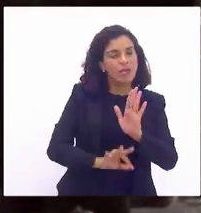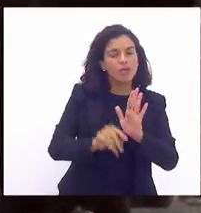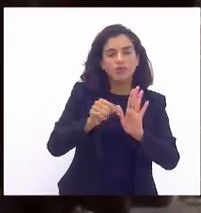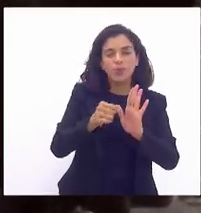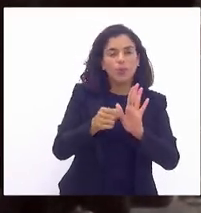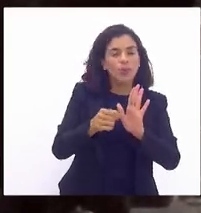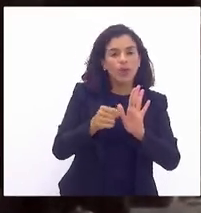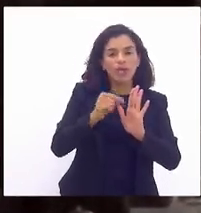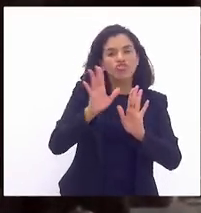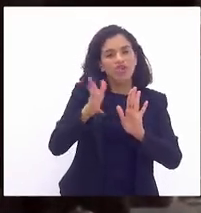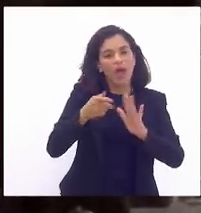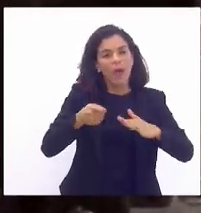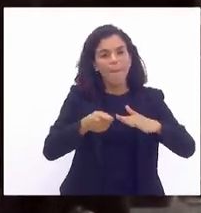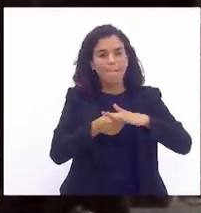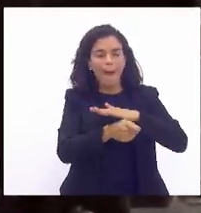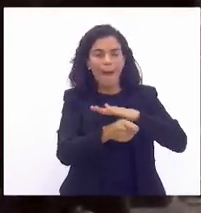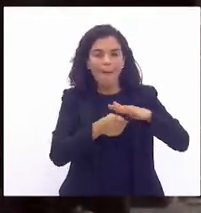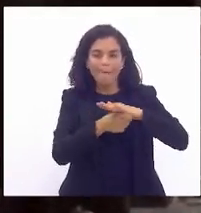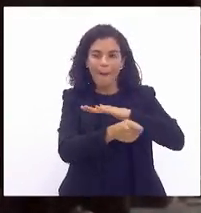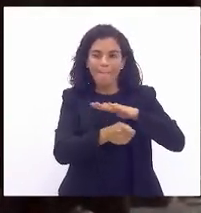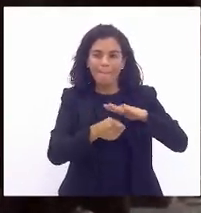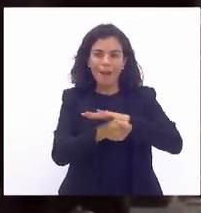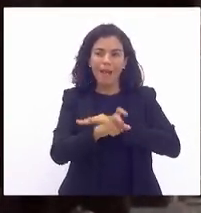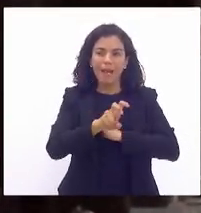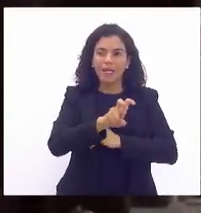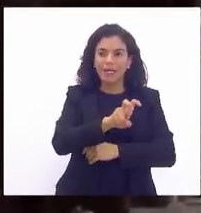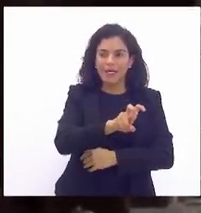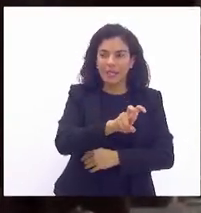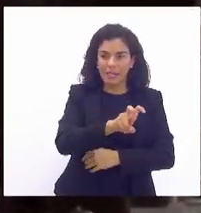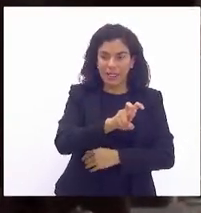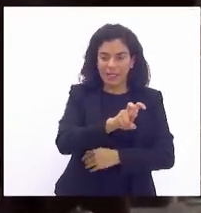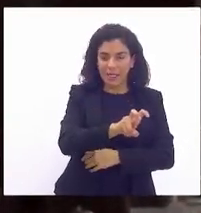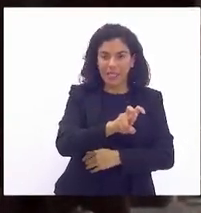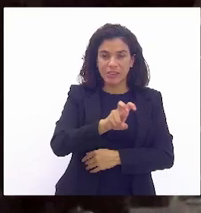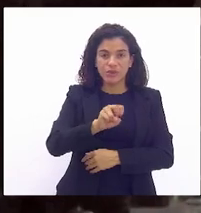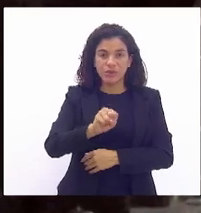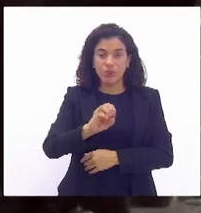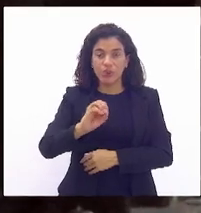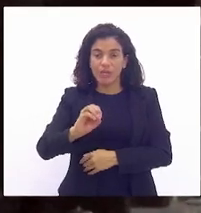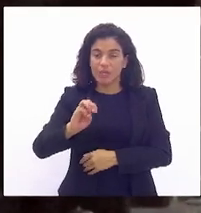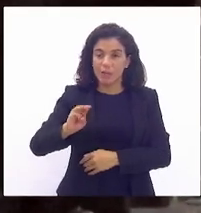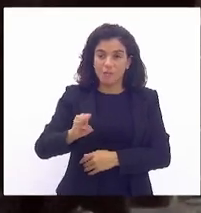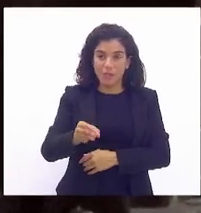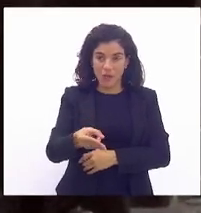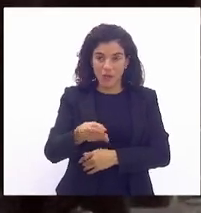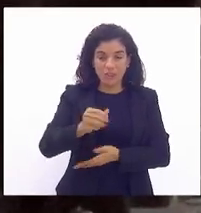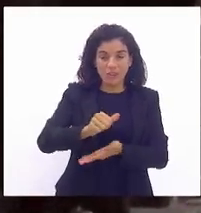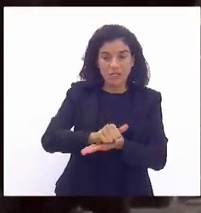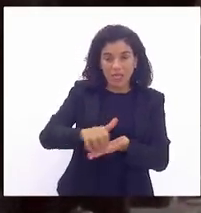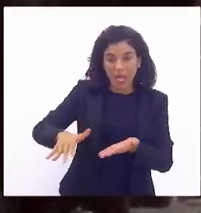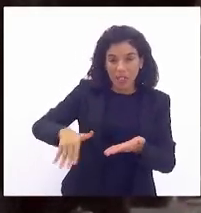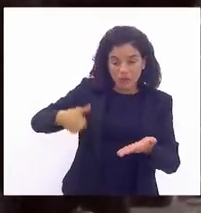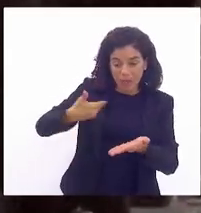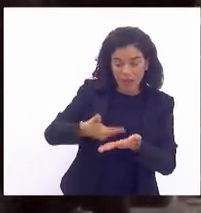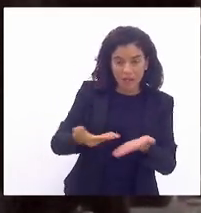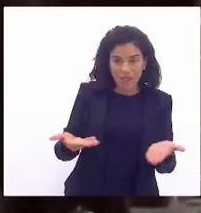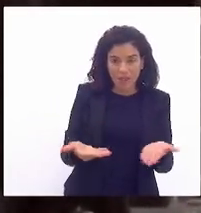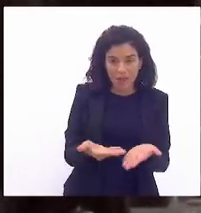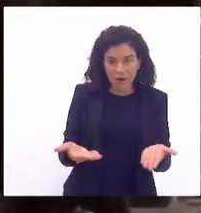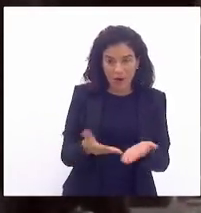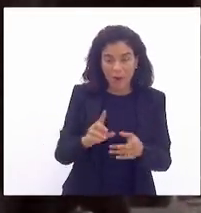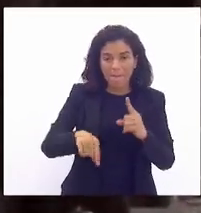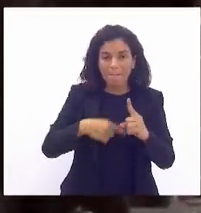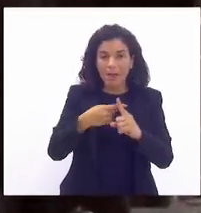já investimos 580 milhões de reais gastos até agora, mais